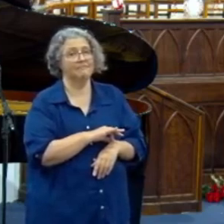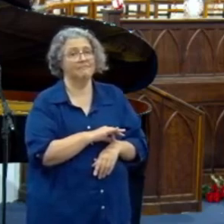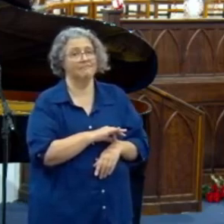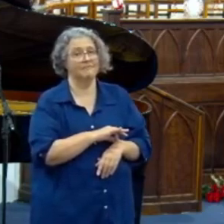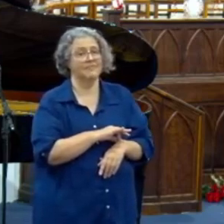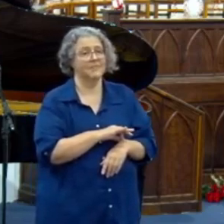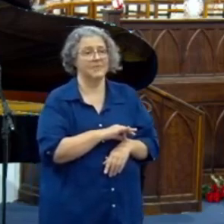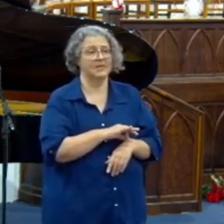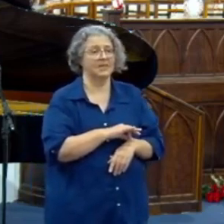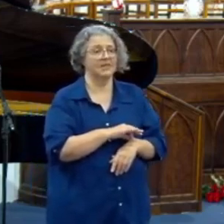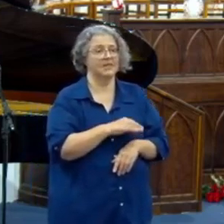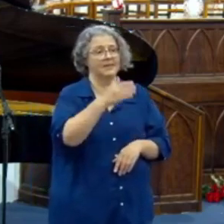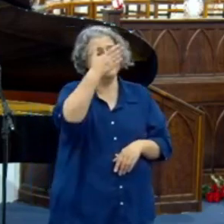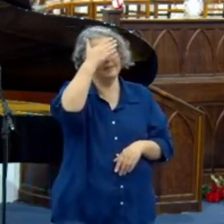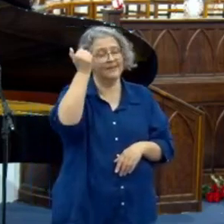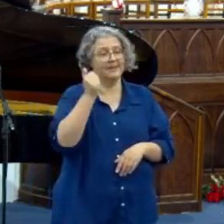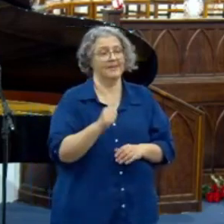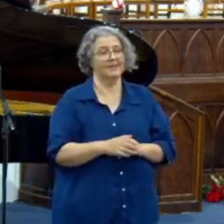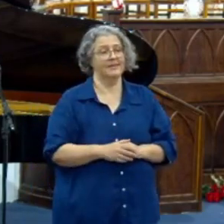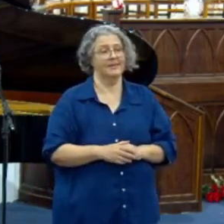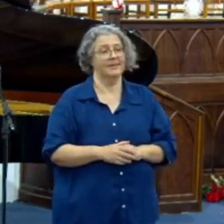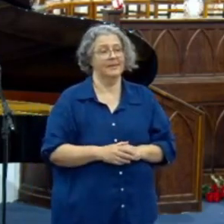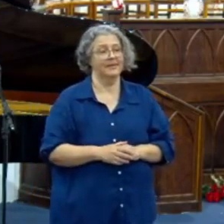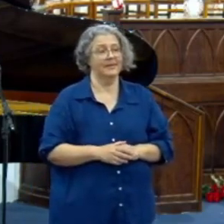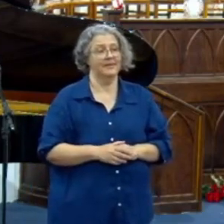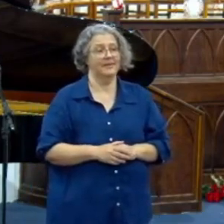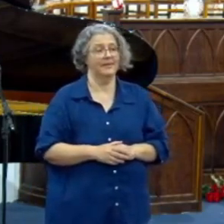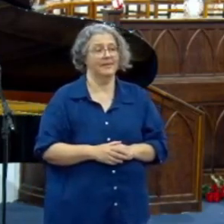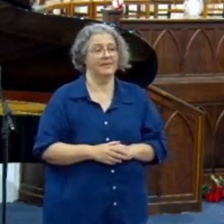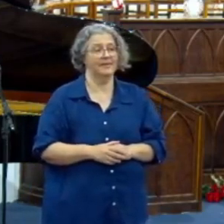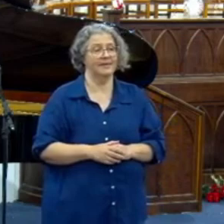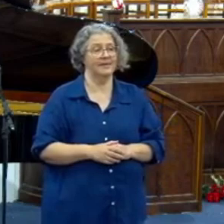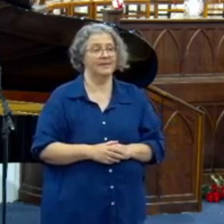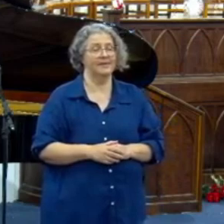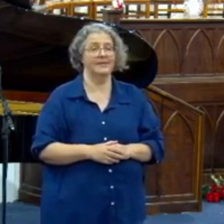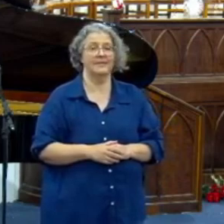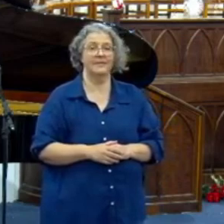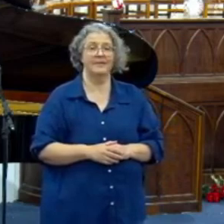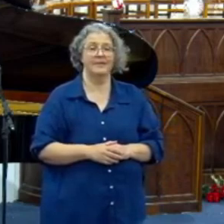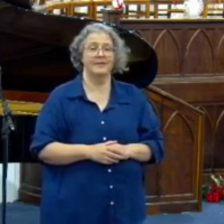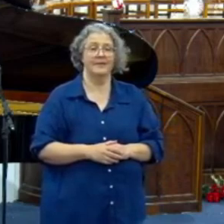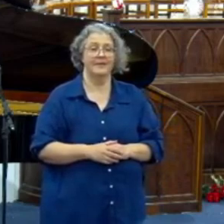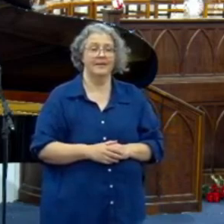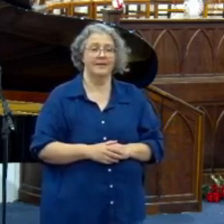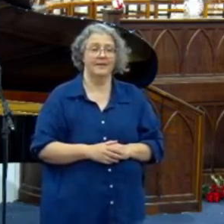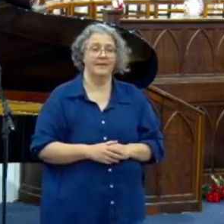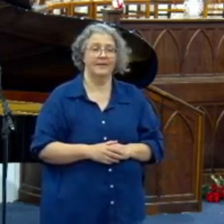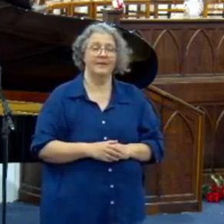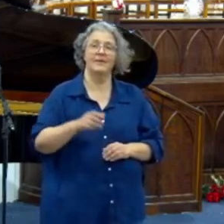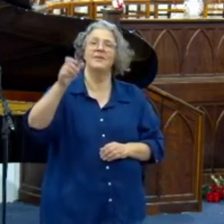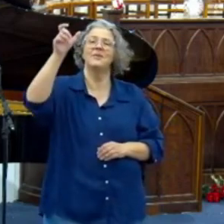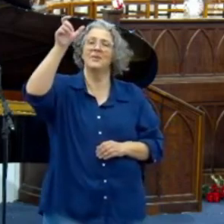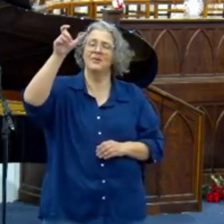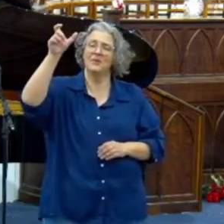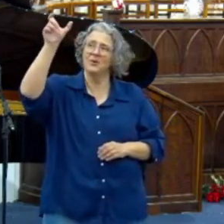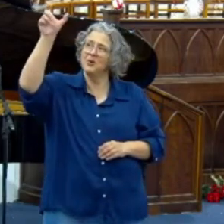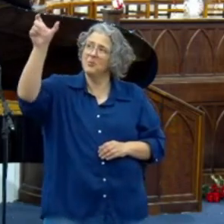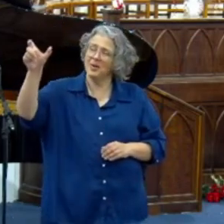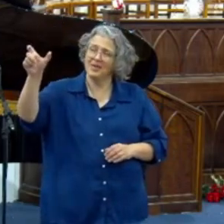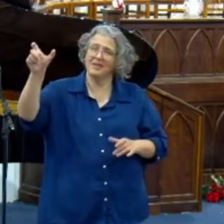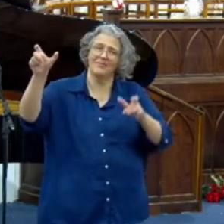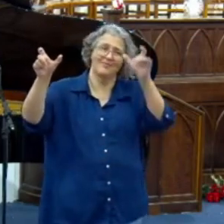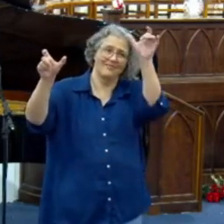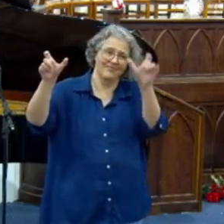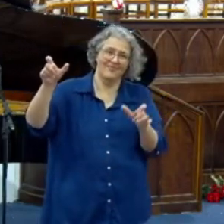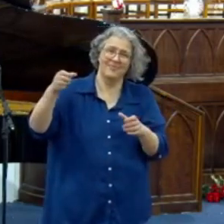o preço pago. Vê como é diferente? Padrão de bondade de homem, do padrão de bondade, ou da bondade